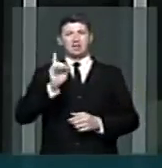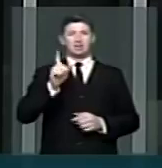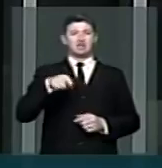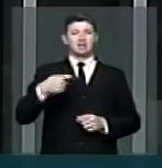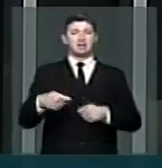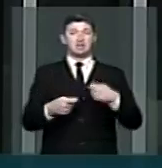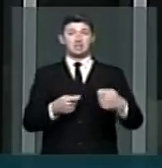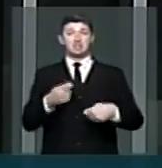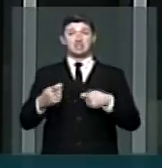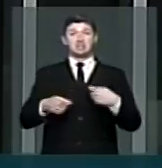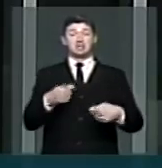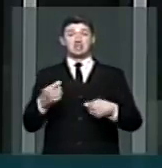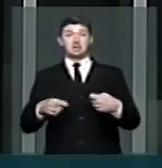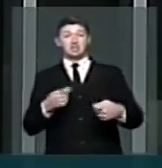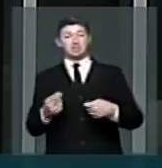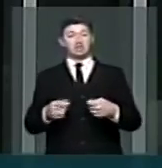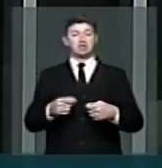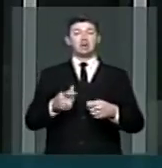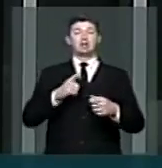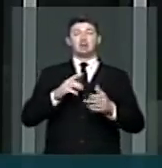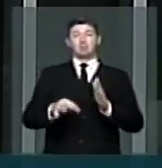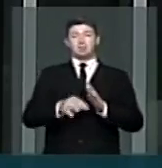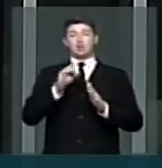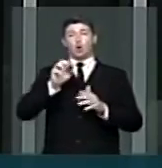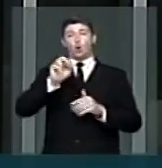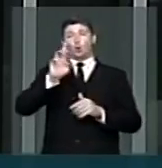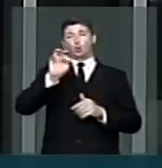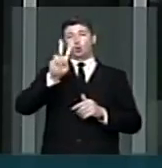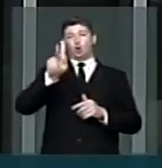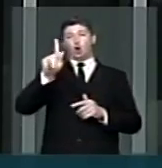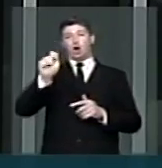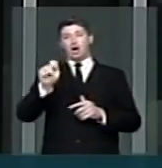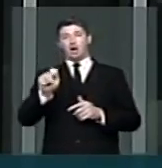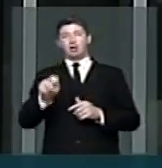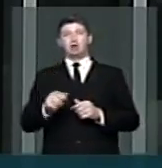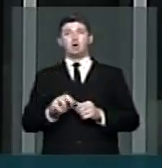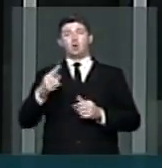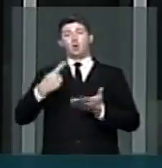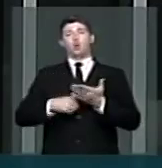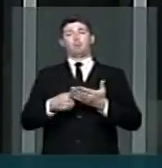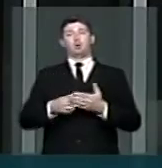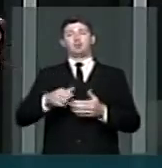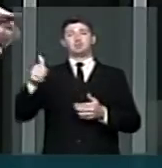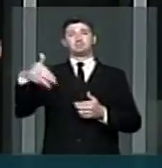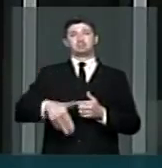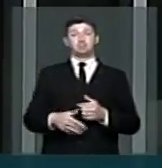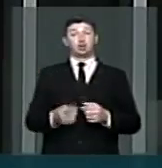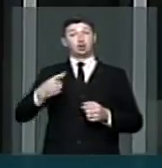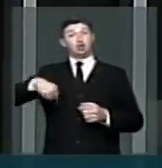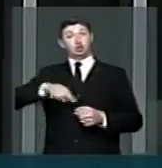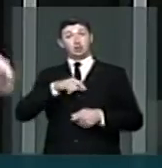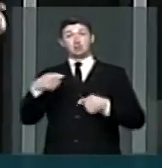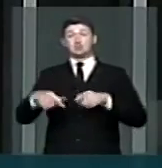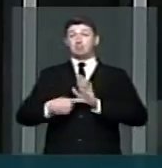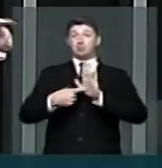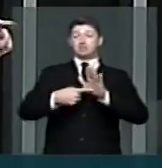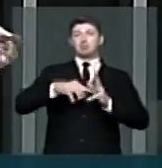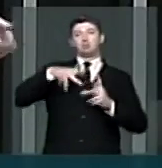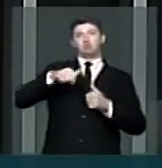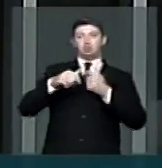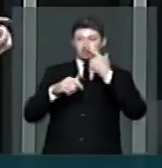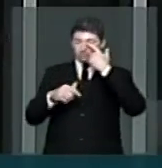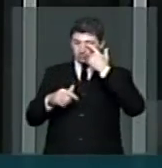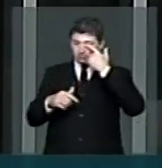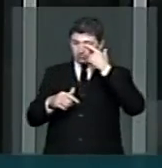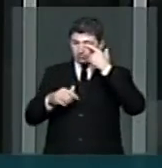quem sequer pagou uma outorga ou tem um compromisso mínimo para fazê-lo. Nós precisamos mostrar ao mundo que o Brasil tem